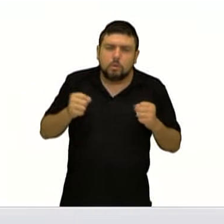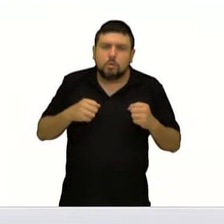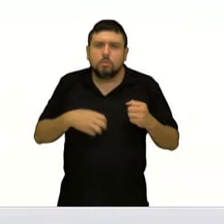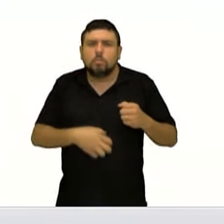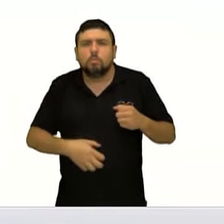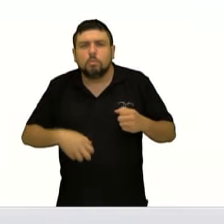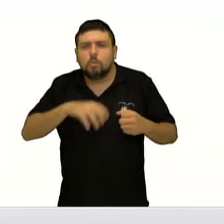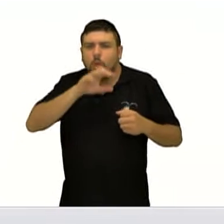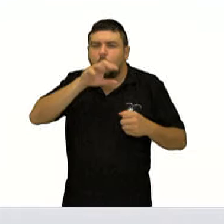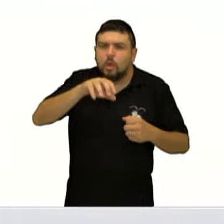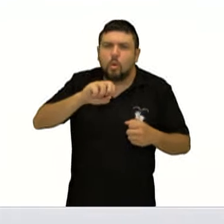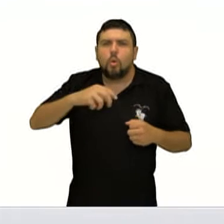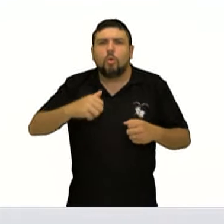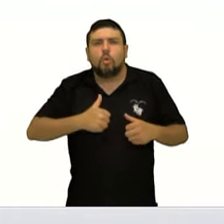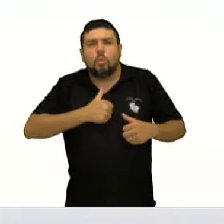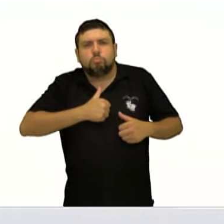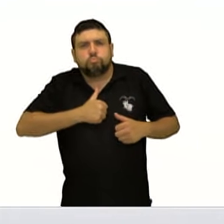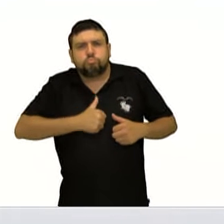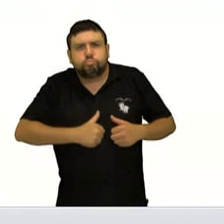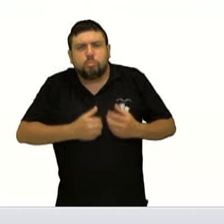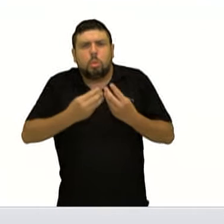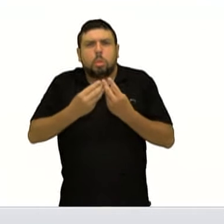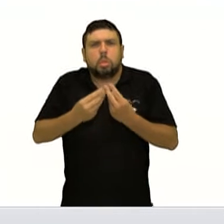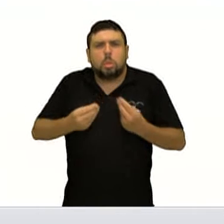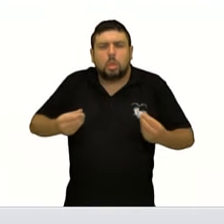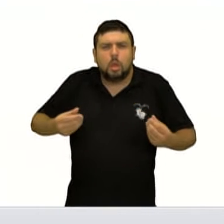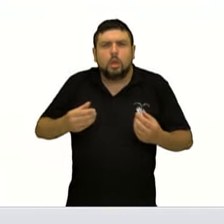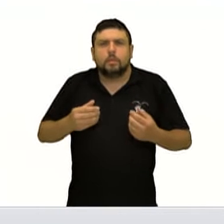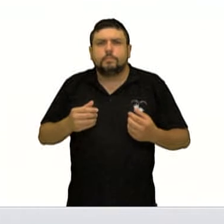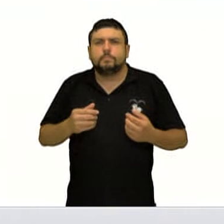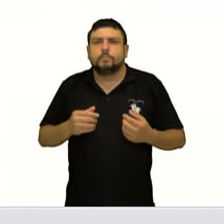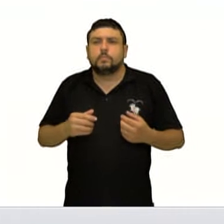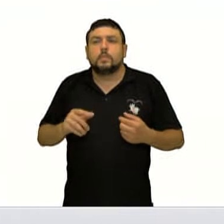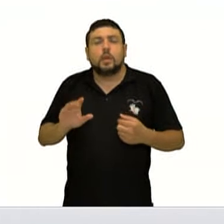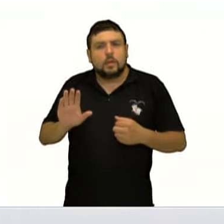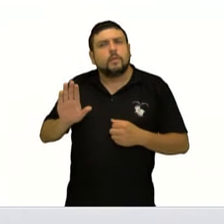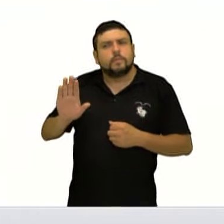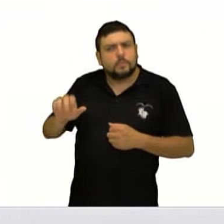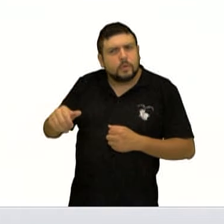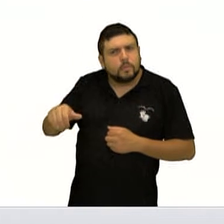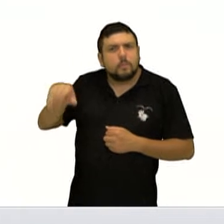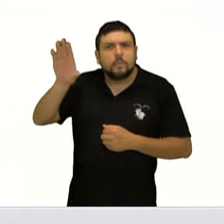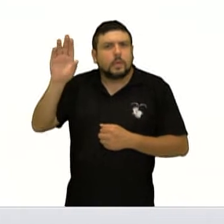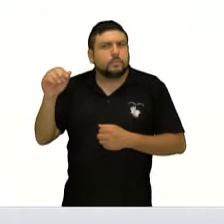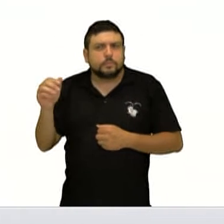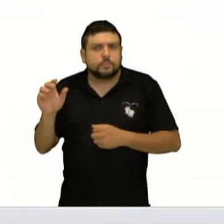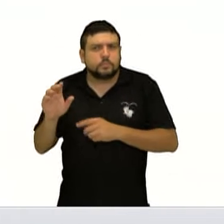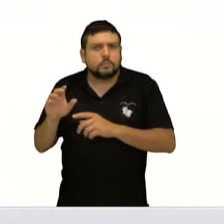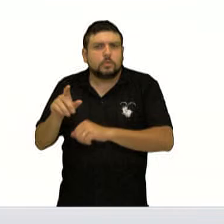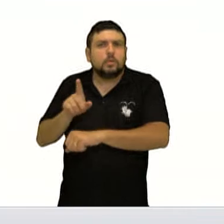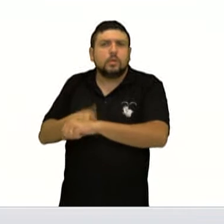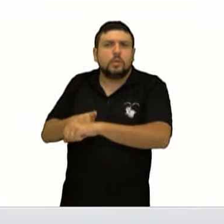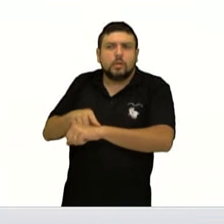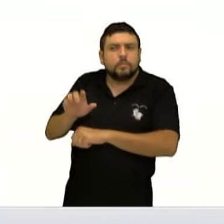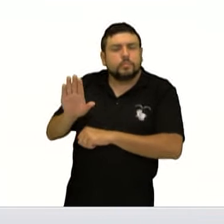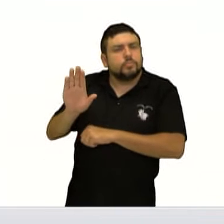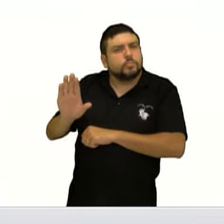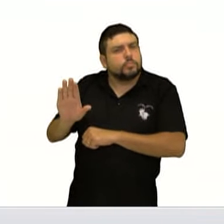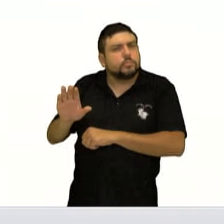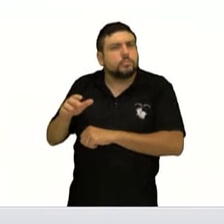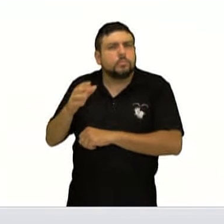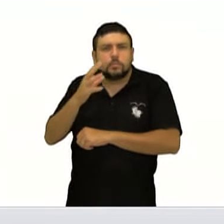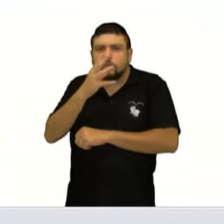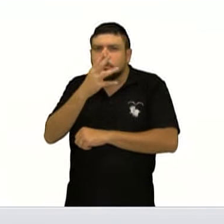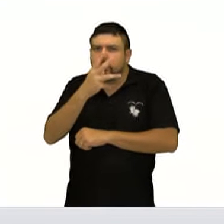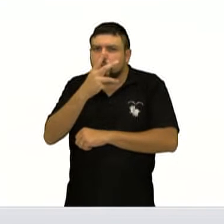náuseas ou diarreia, o período de isolamento pode ser mais longo, de acordo com a NHS, o Serviço de